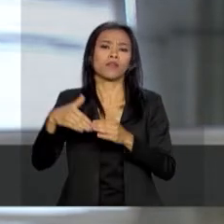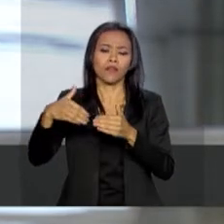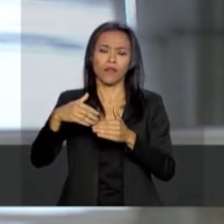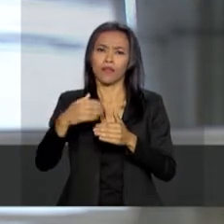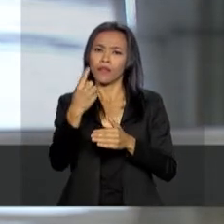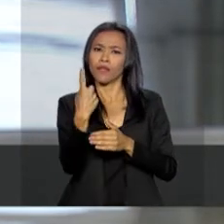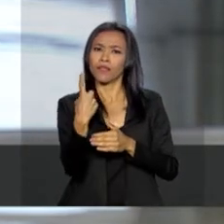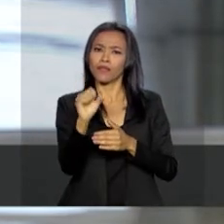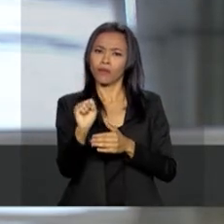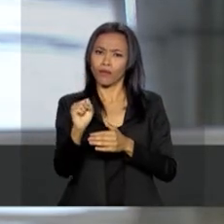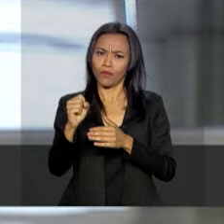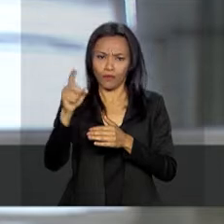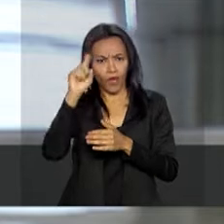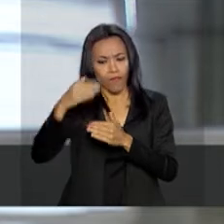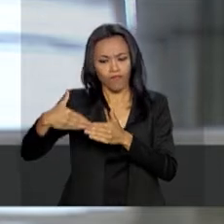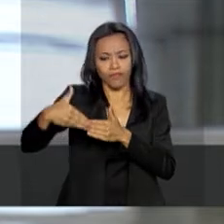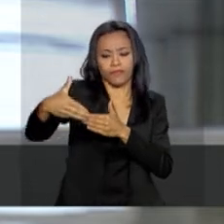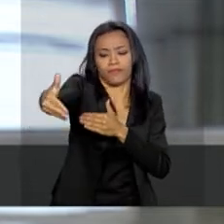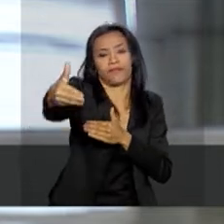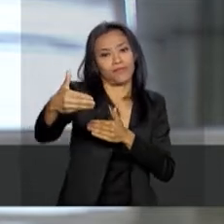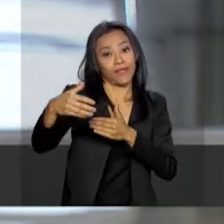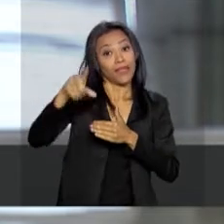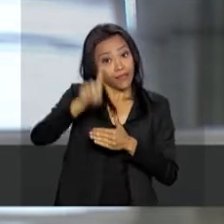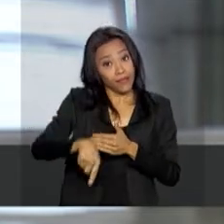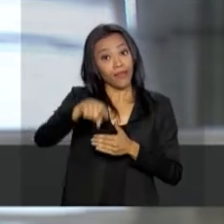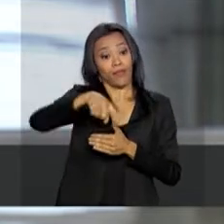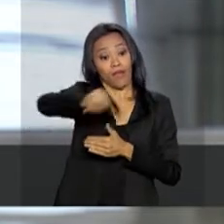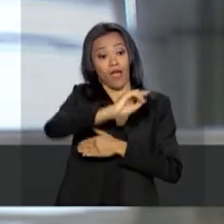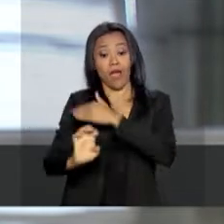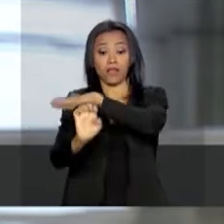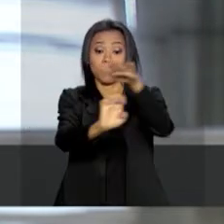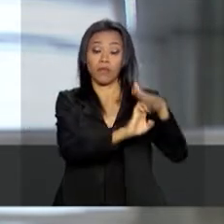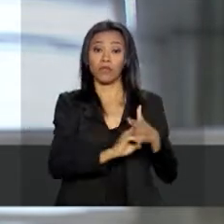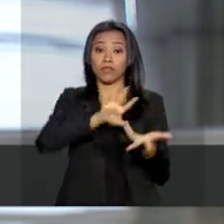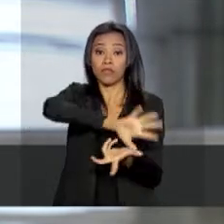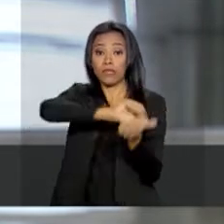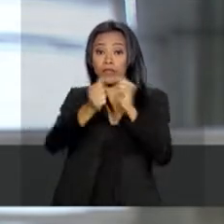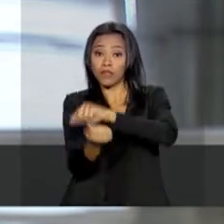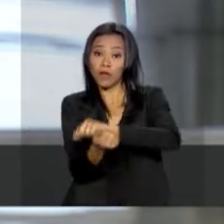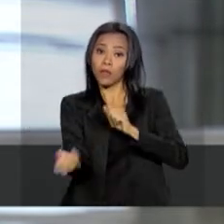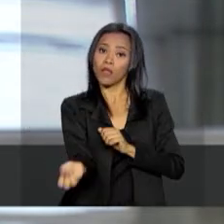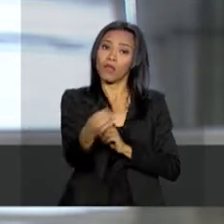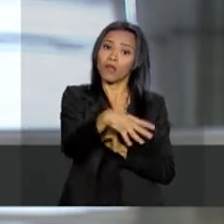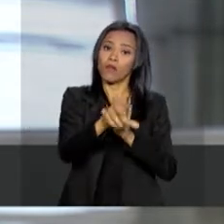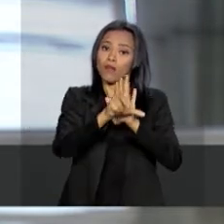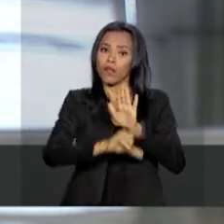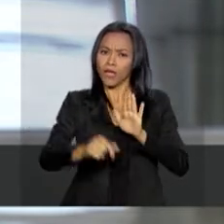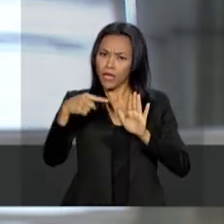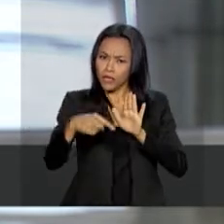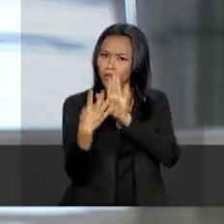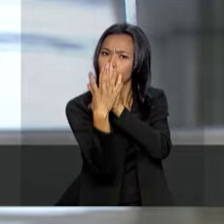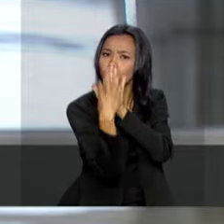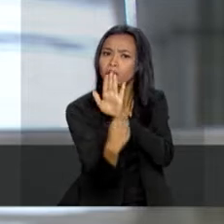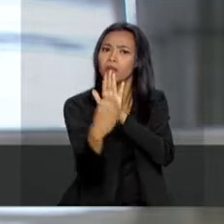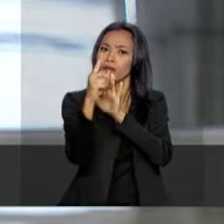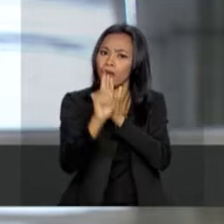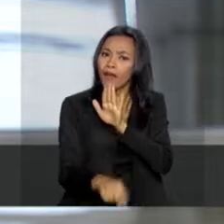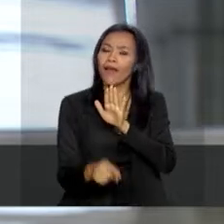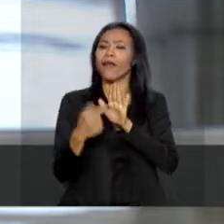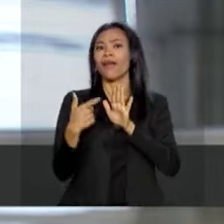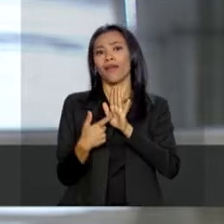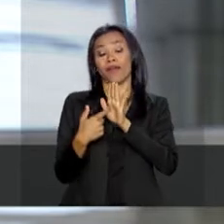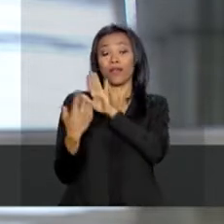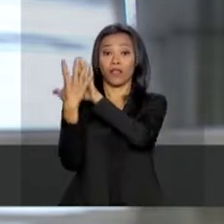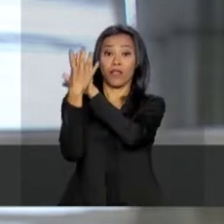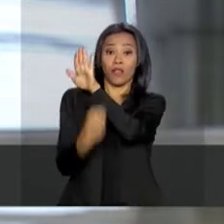para que as empresas se adaptem à nova lei o modelo brasileiro é inspirado na legislação da união